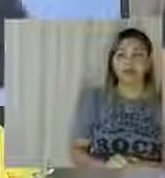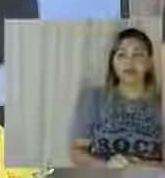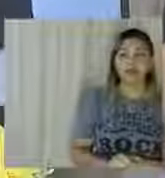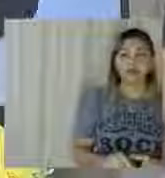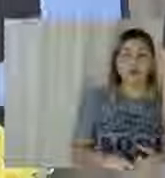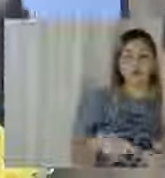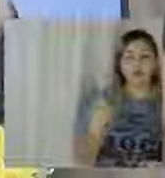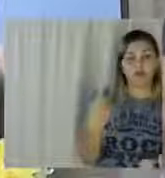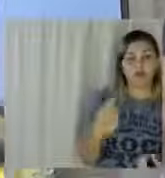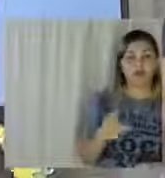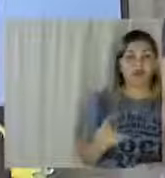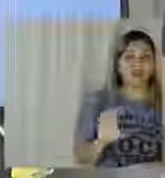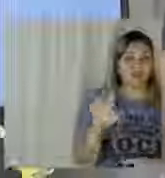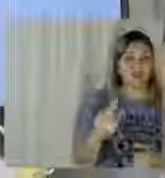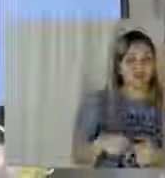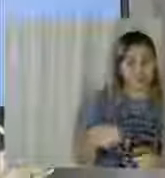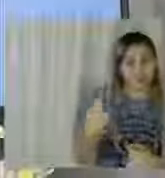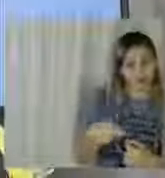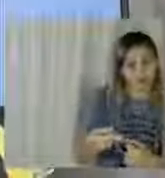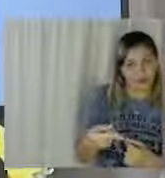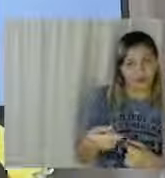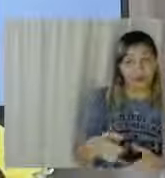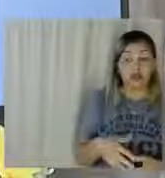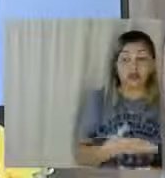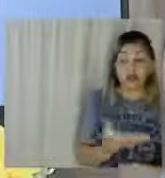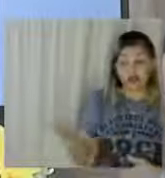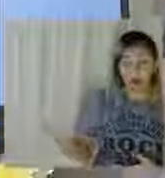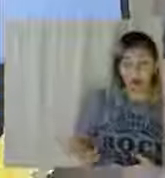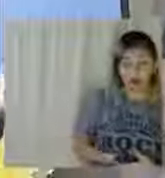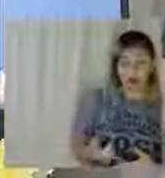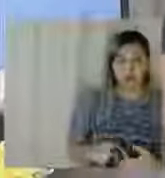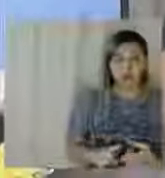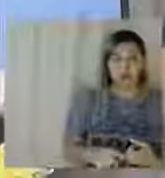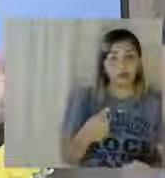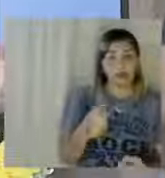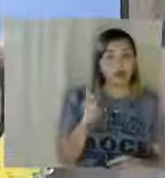mais enriquecedora do que a outra. Aqui estamos nós, mais